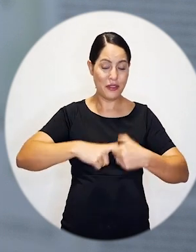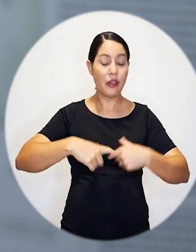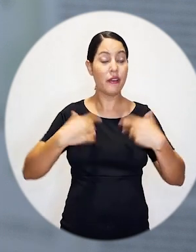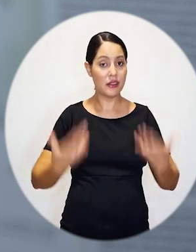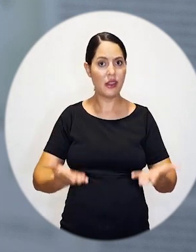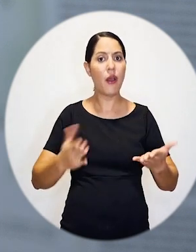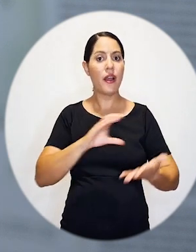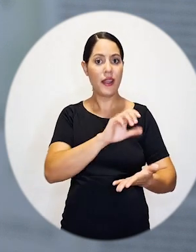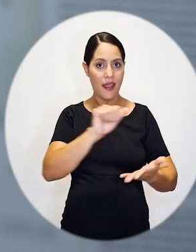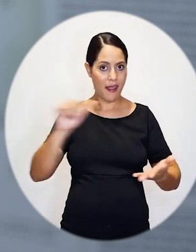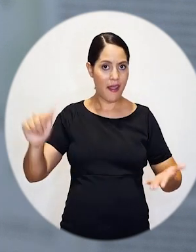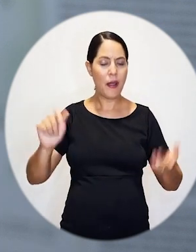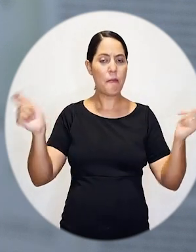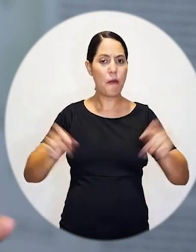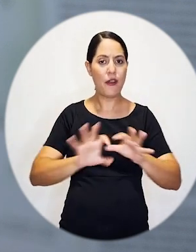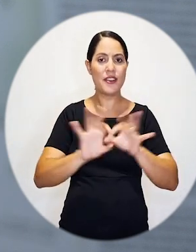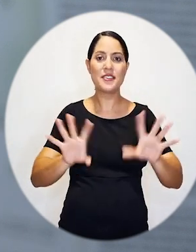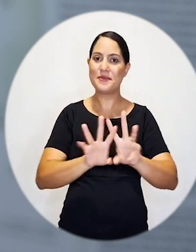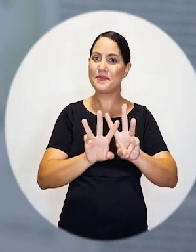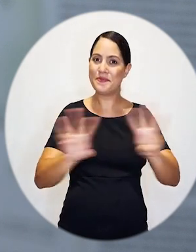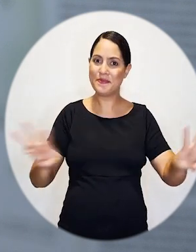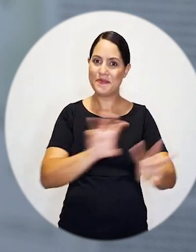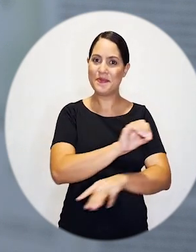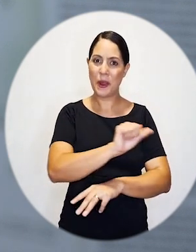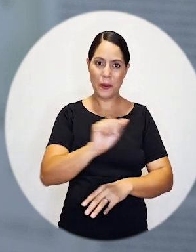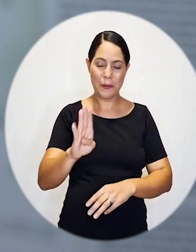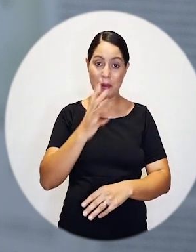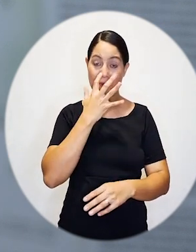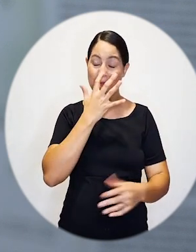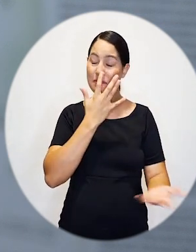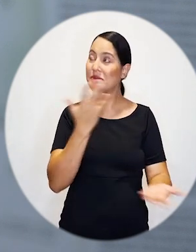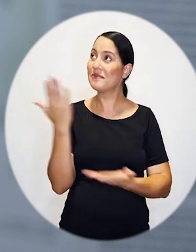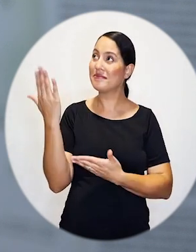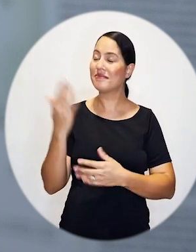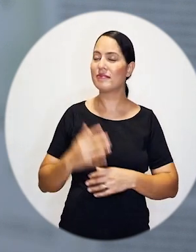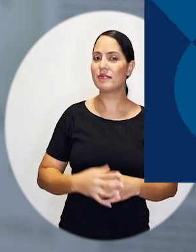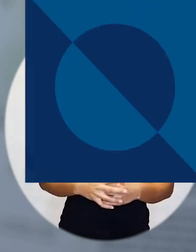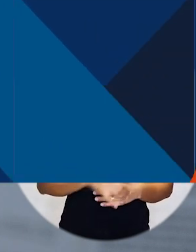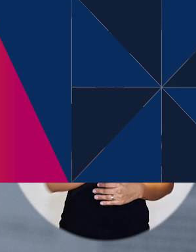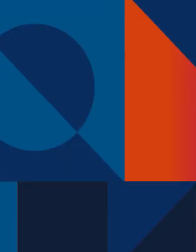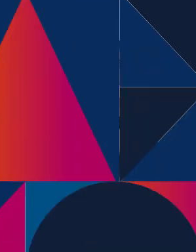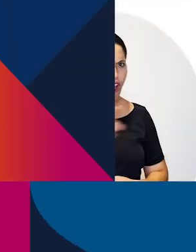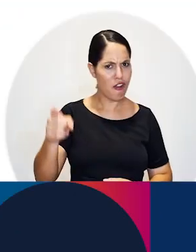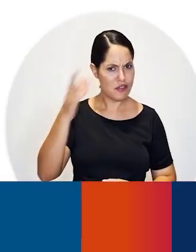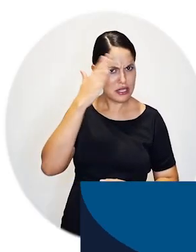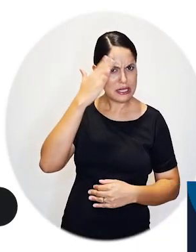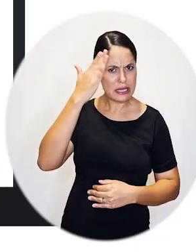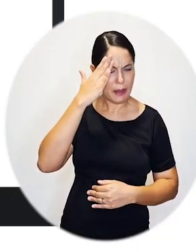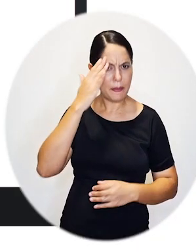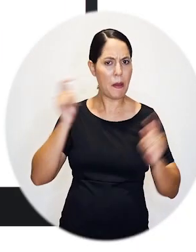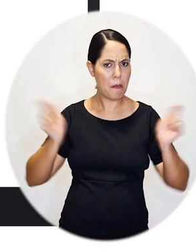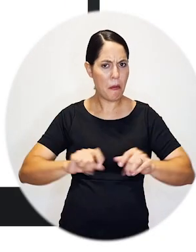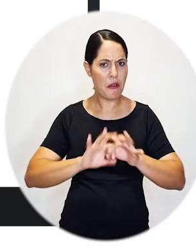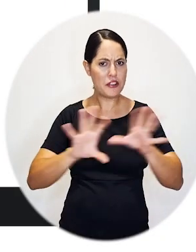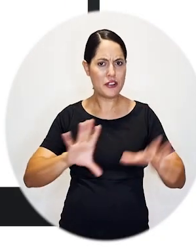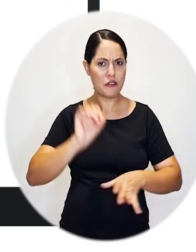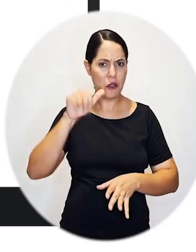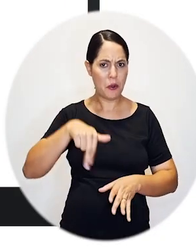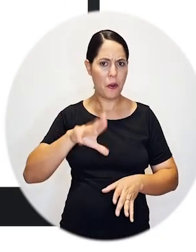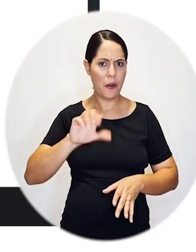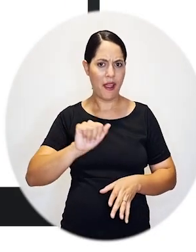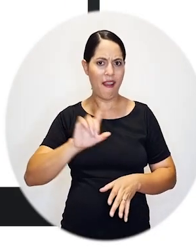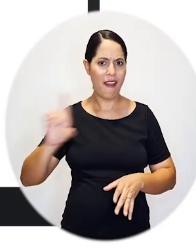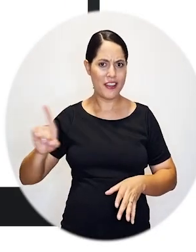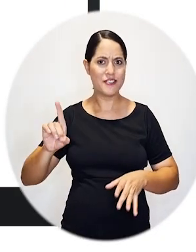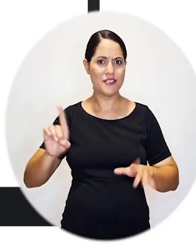de Assistência dos Advogados, que também pode ser acessado por meio do site da OAB. Confira. Você sabia que pode acessar o portal